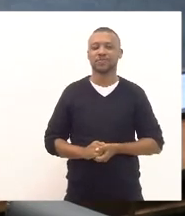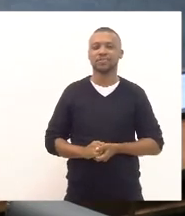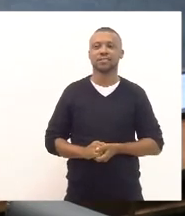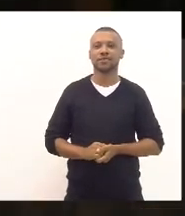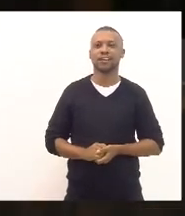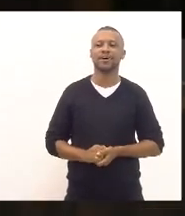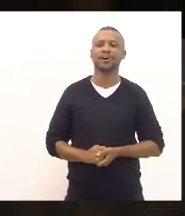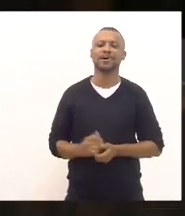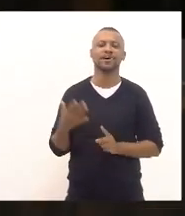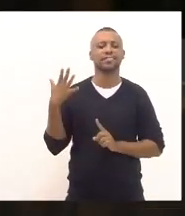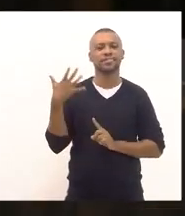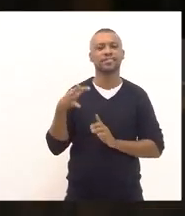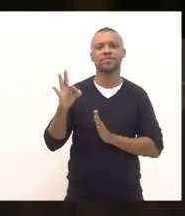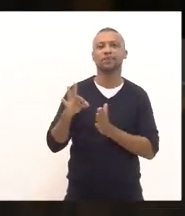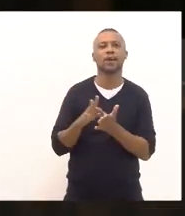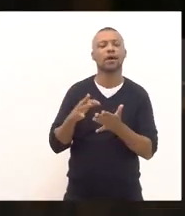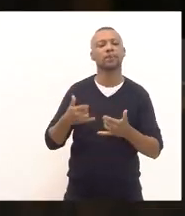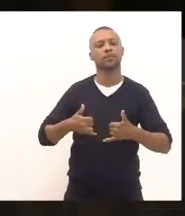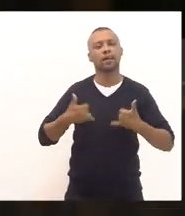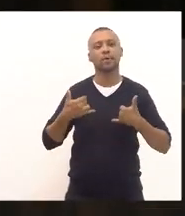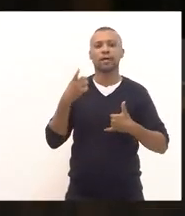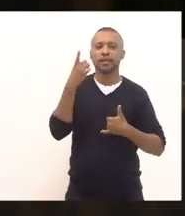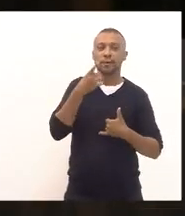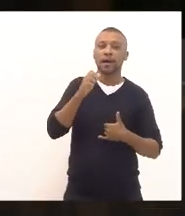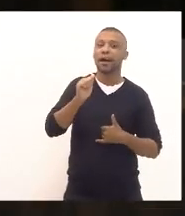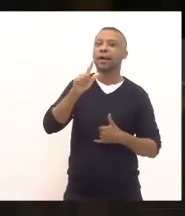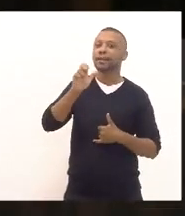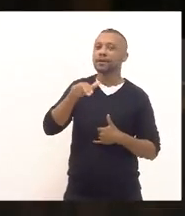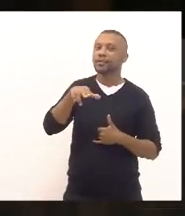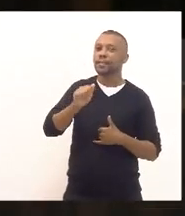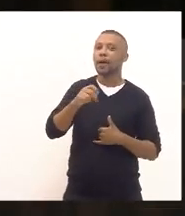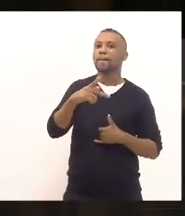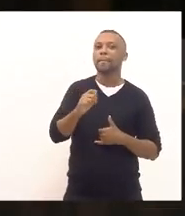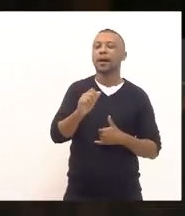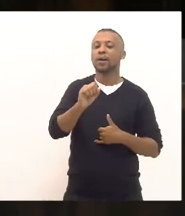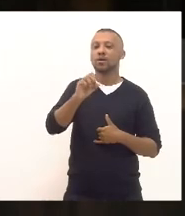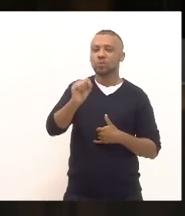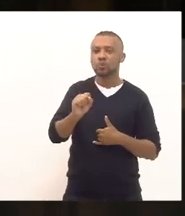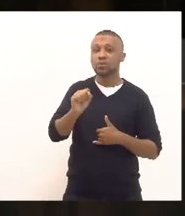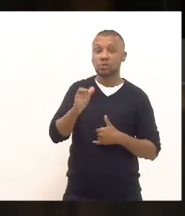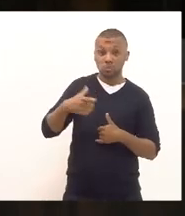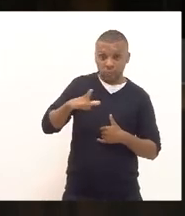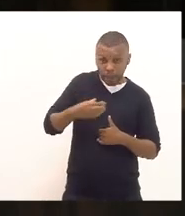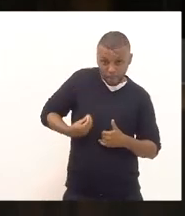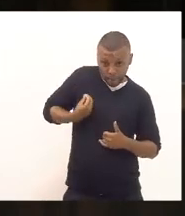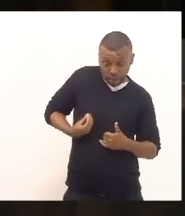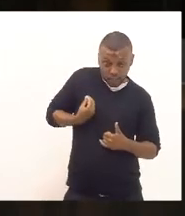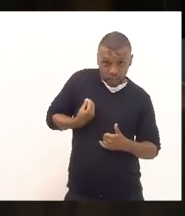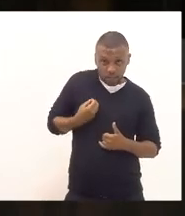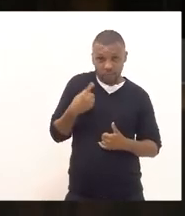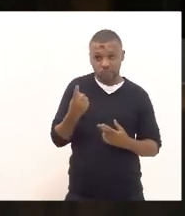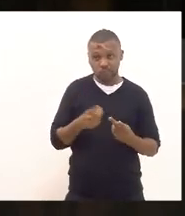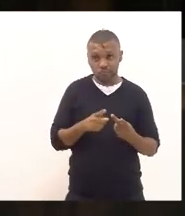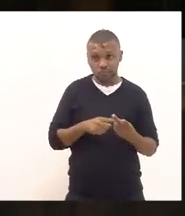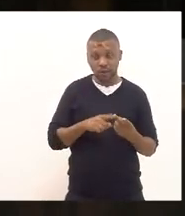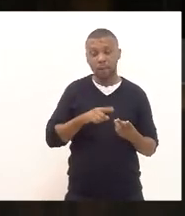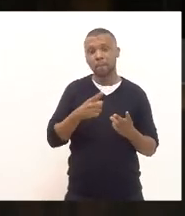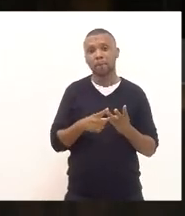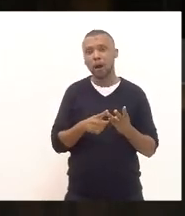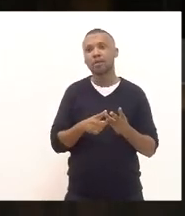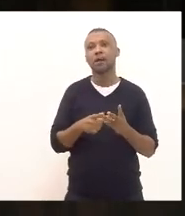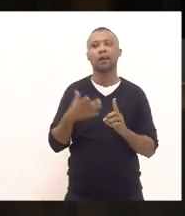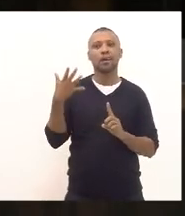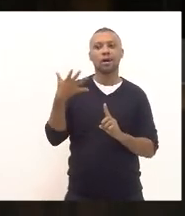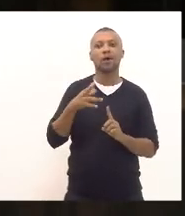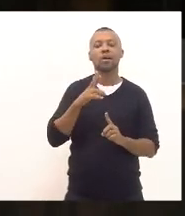o próximo orador inscrito a nobre deputada Alana Passos não se encontrando presente no próximo